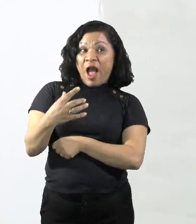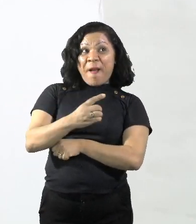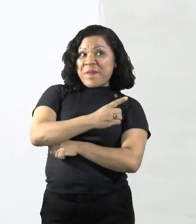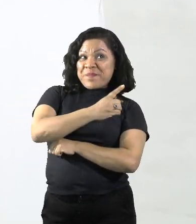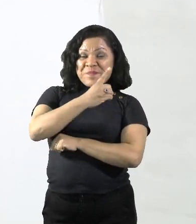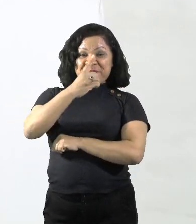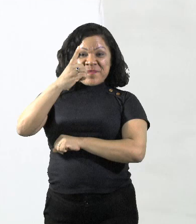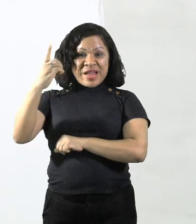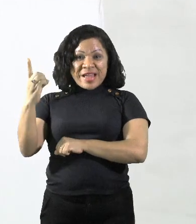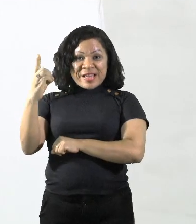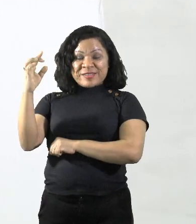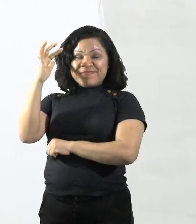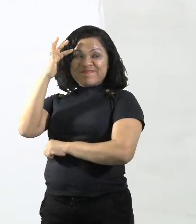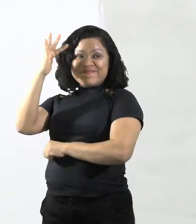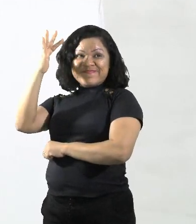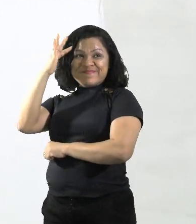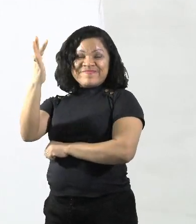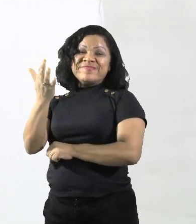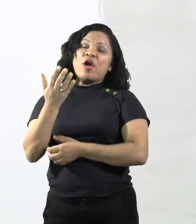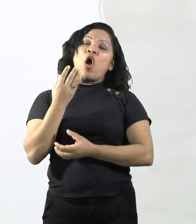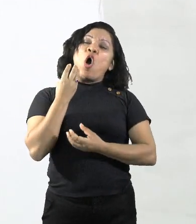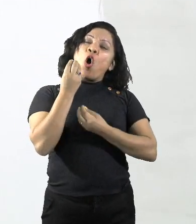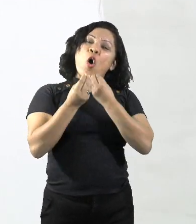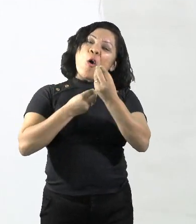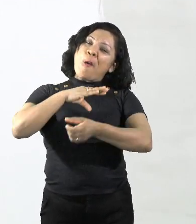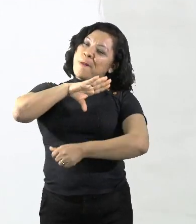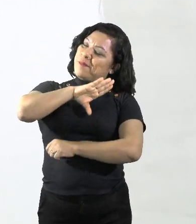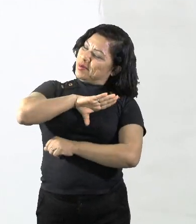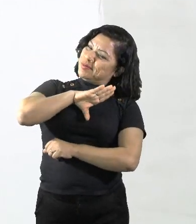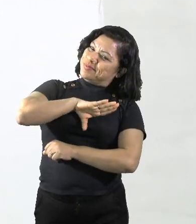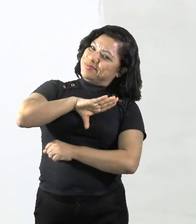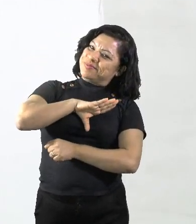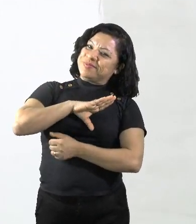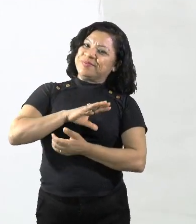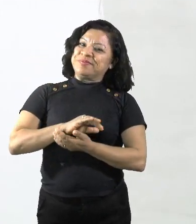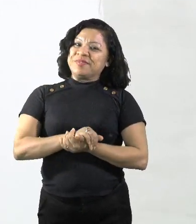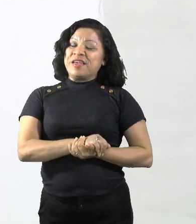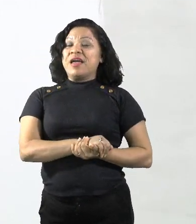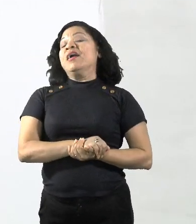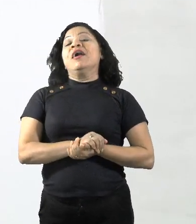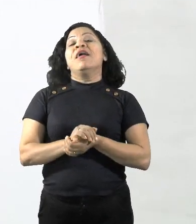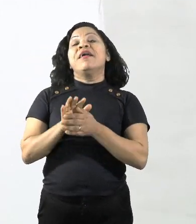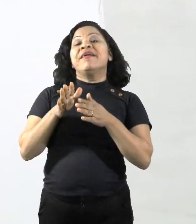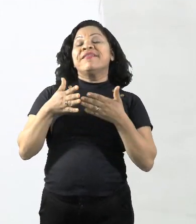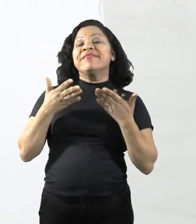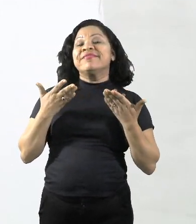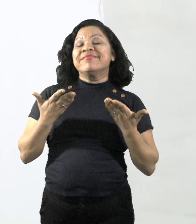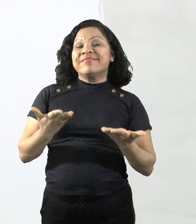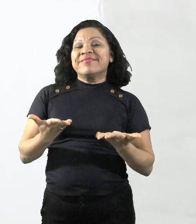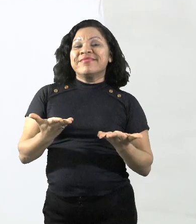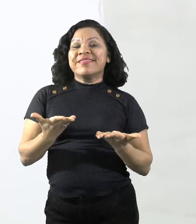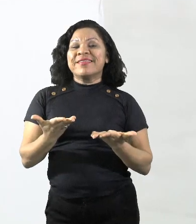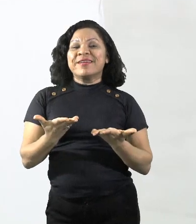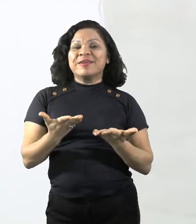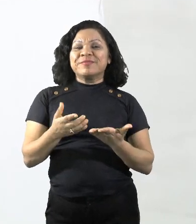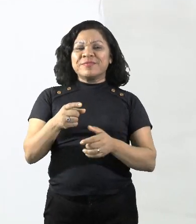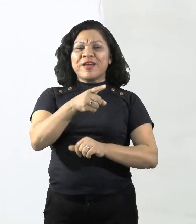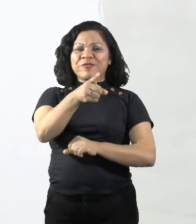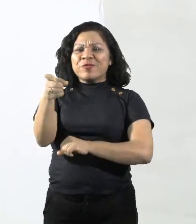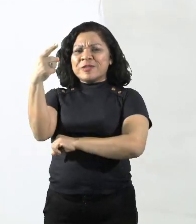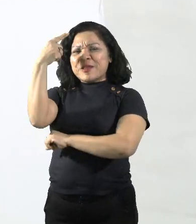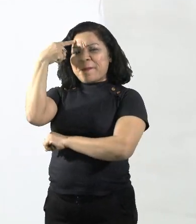para refletirmos sobre a nossa língua portuguesa. O nosso lema é o seguinte: você pensa daí e